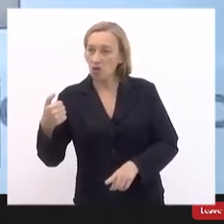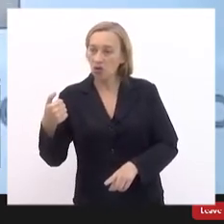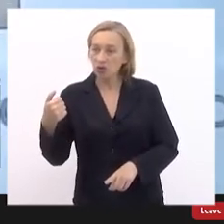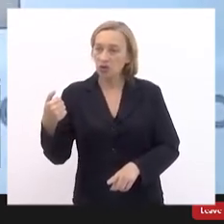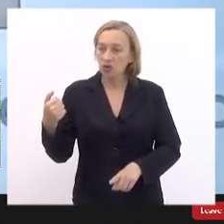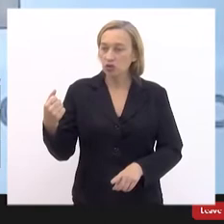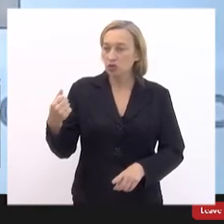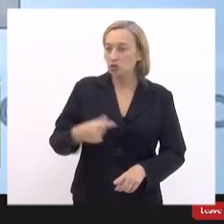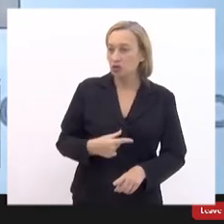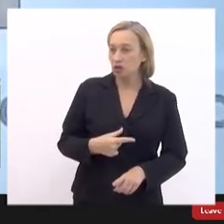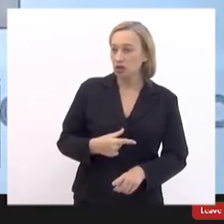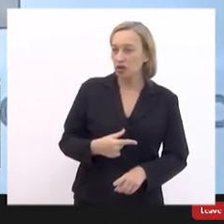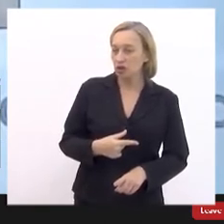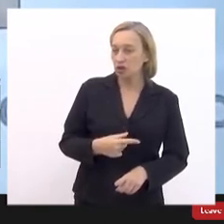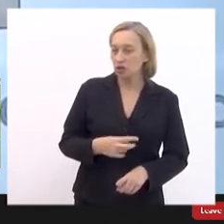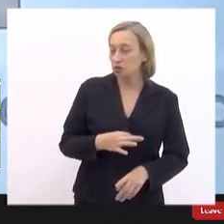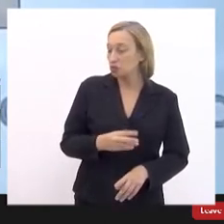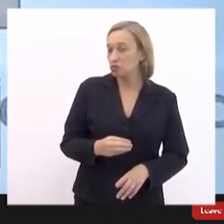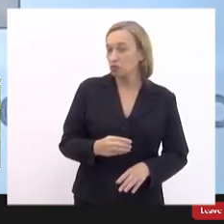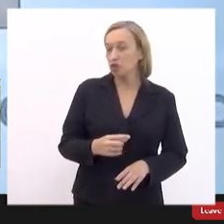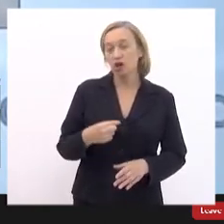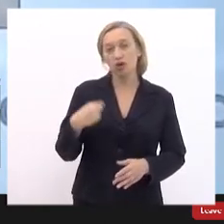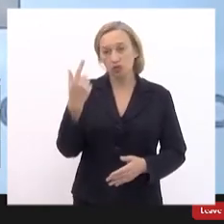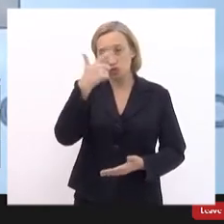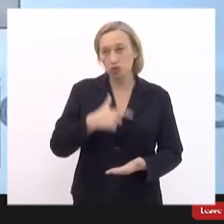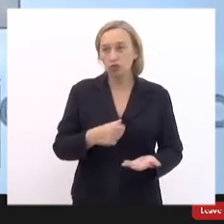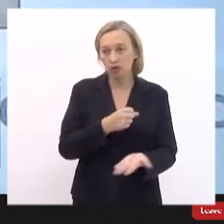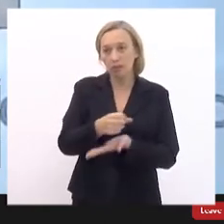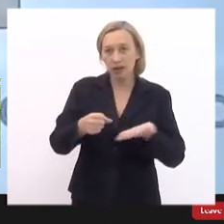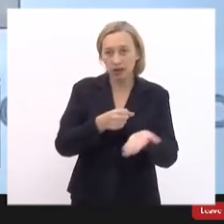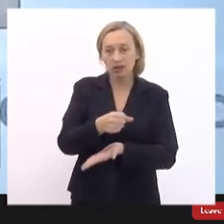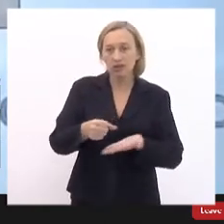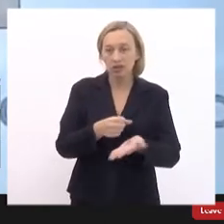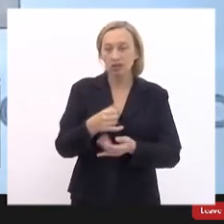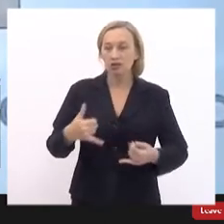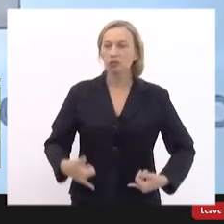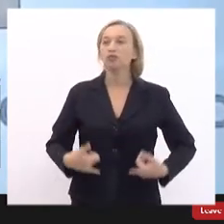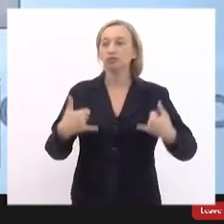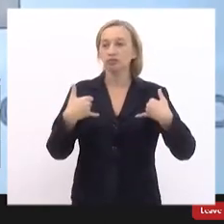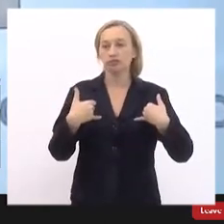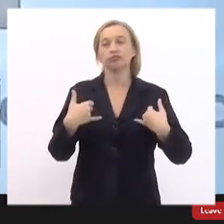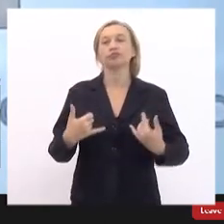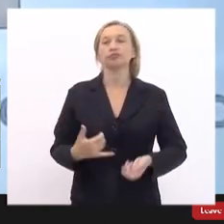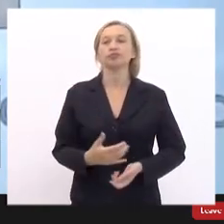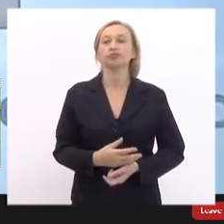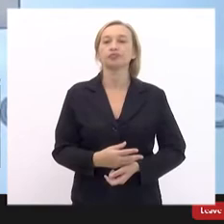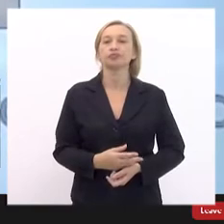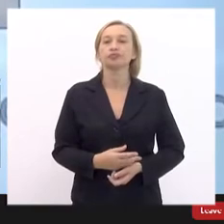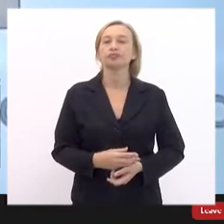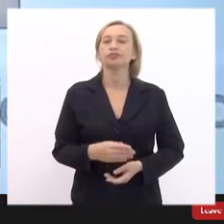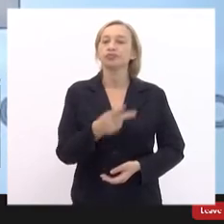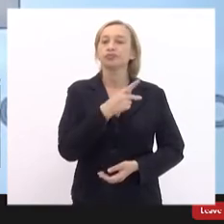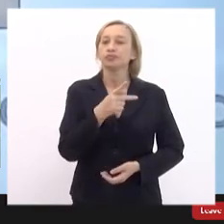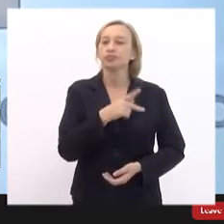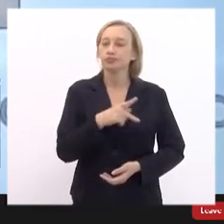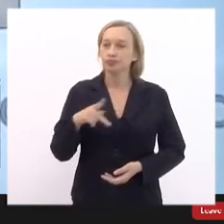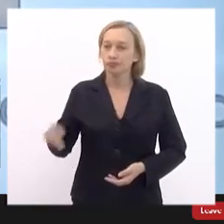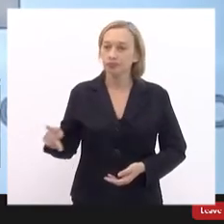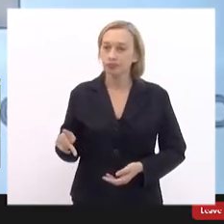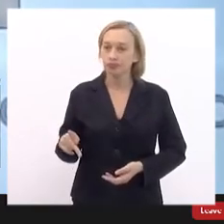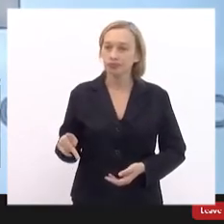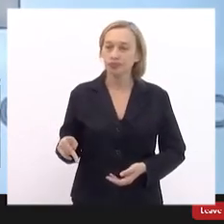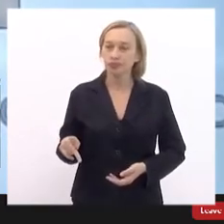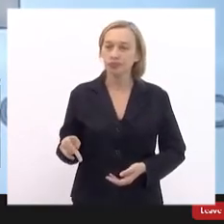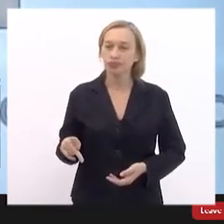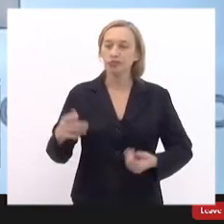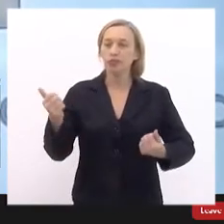Eu sou da base, eu gosto da base, eu tenho a honra de dizer que eu sou presidente da ONG Raiz do Ofício, uma entidade